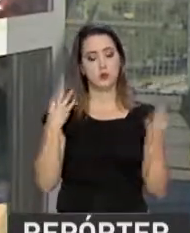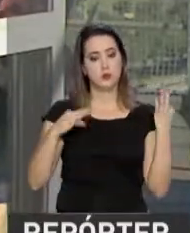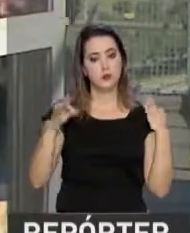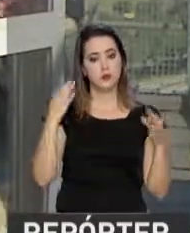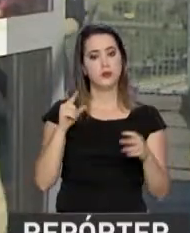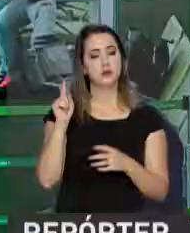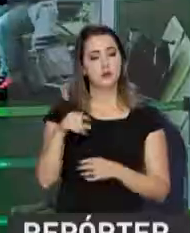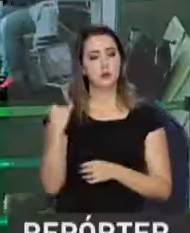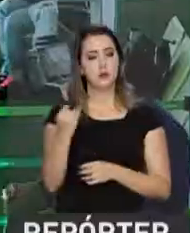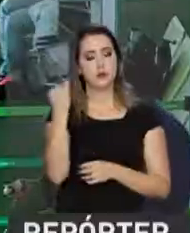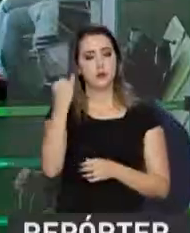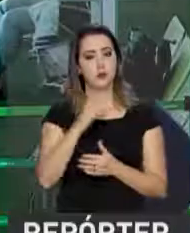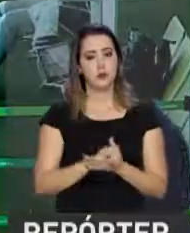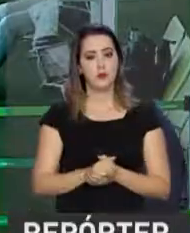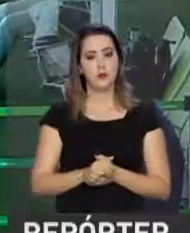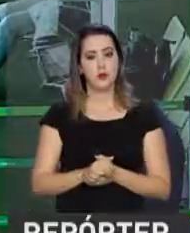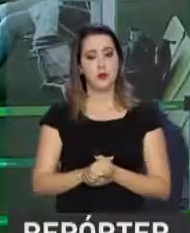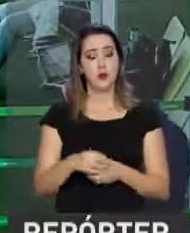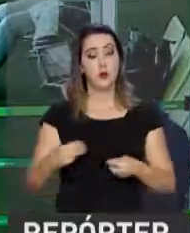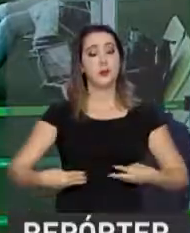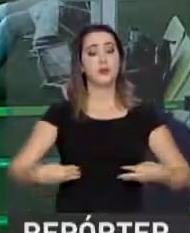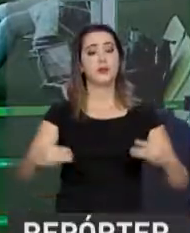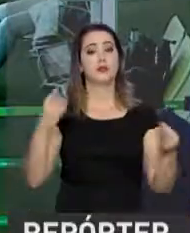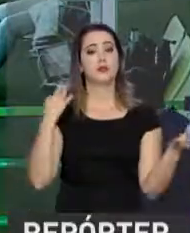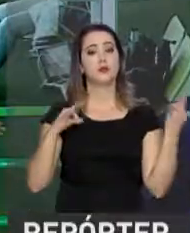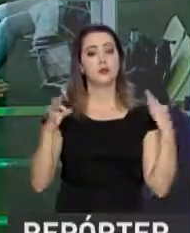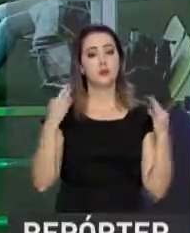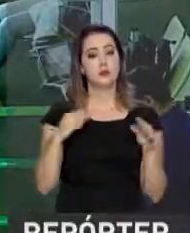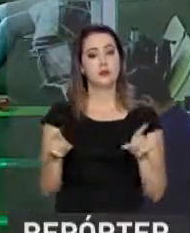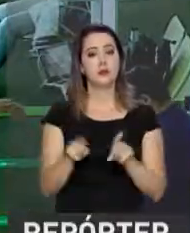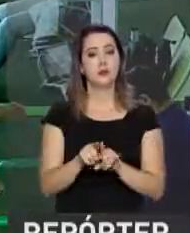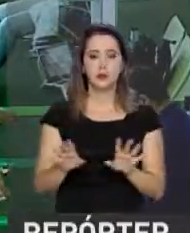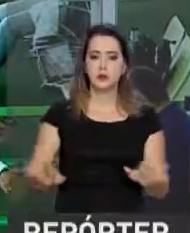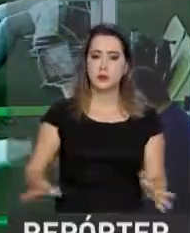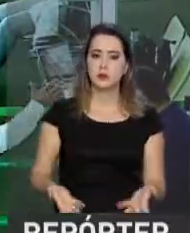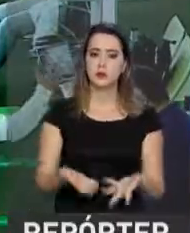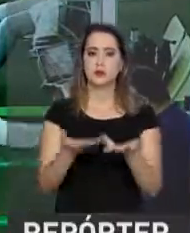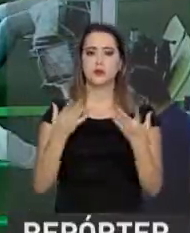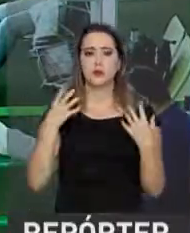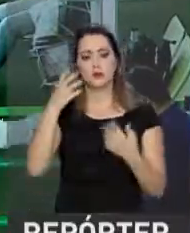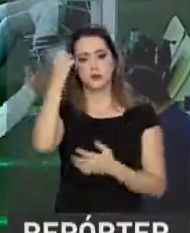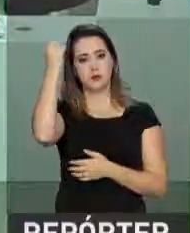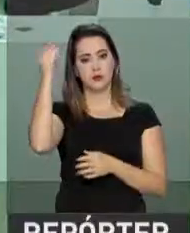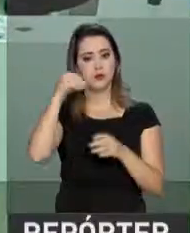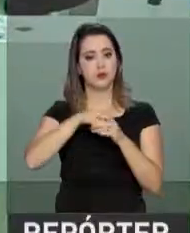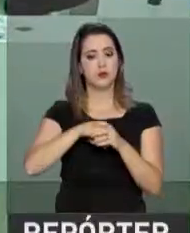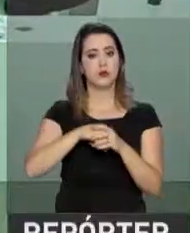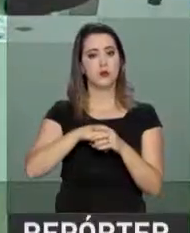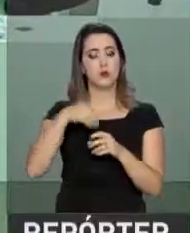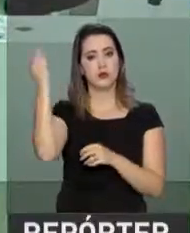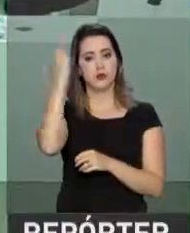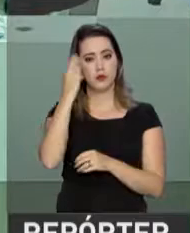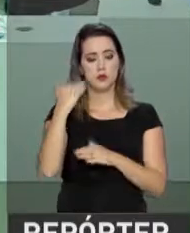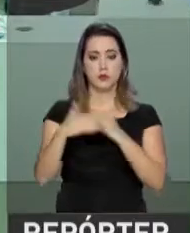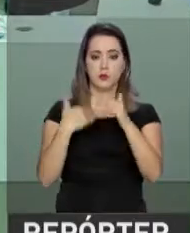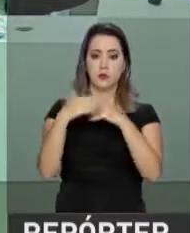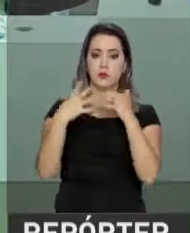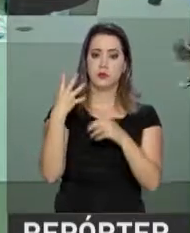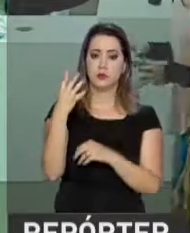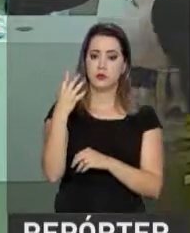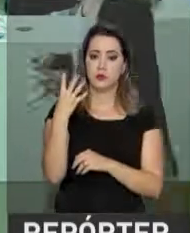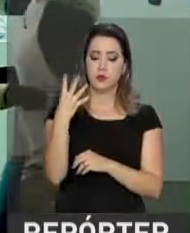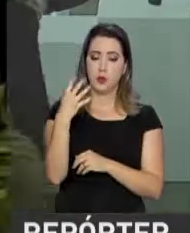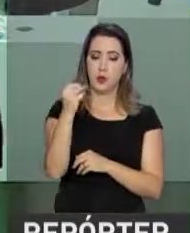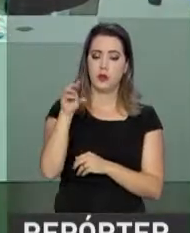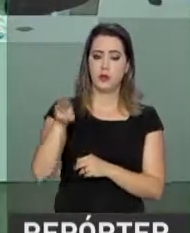uma delas, né? O Ministério do Turismo quer incentivar também as viagens internas e aumentar em 40 milhões